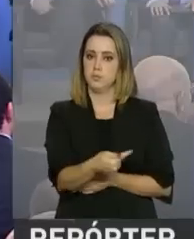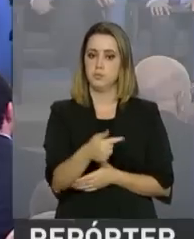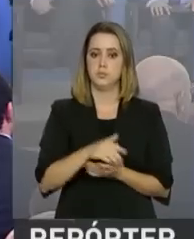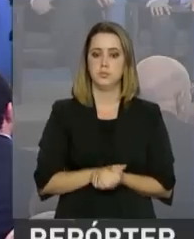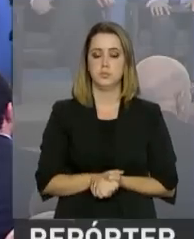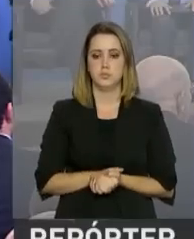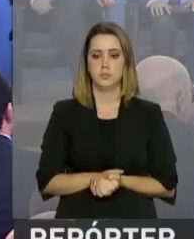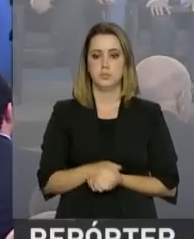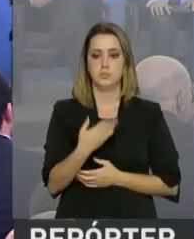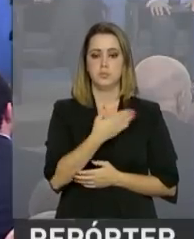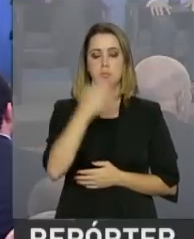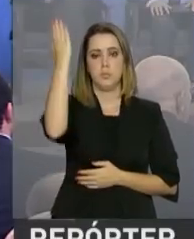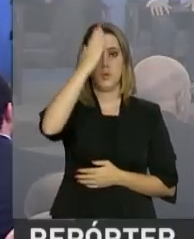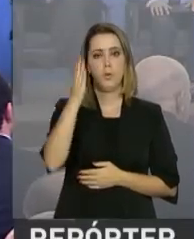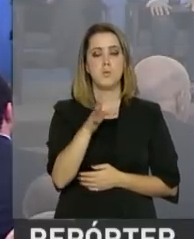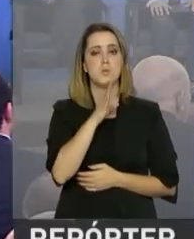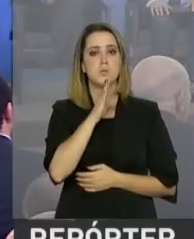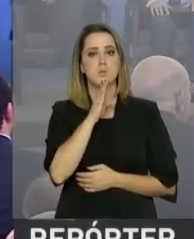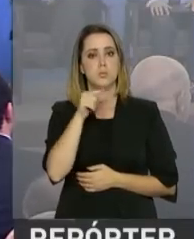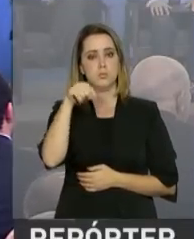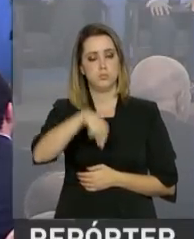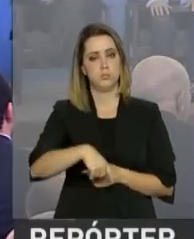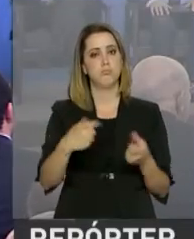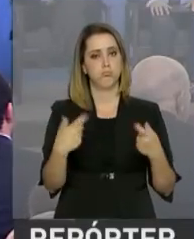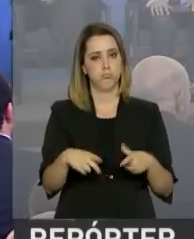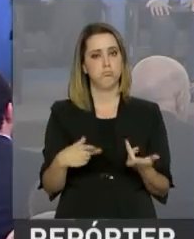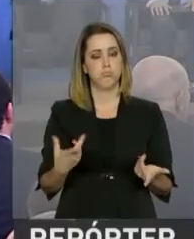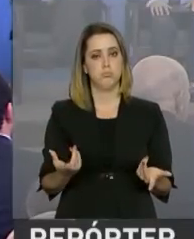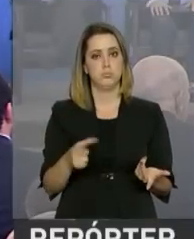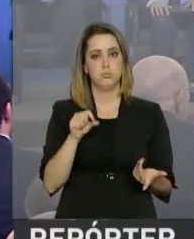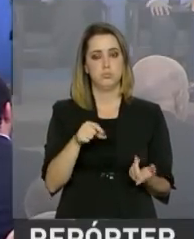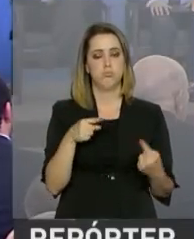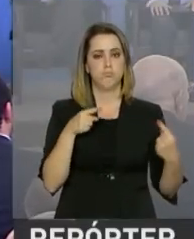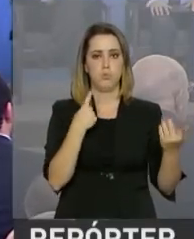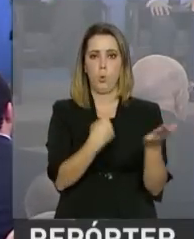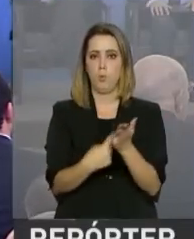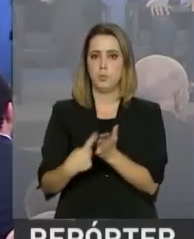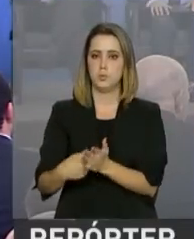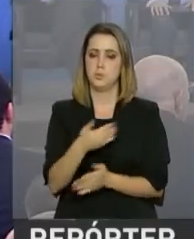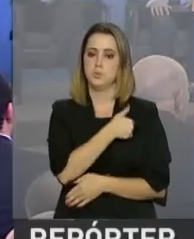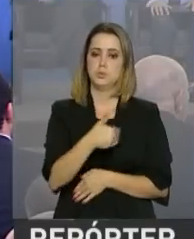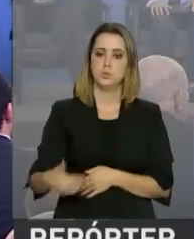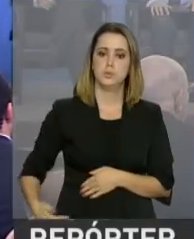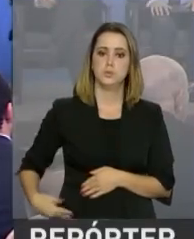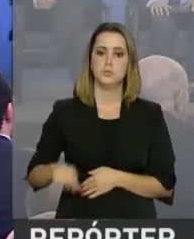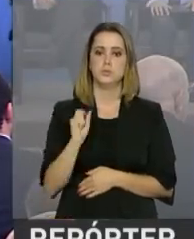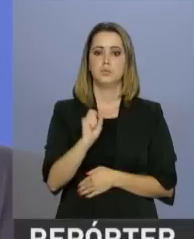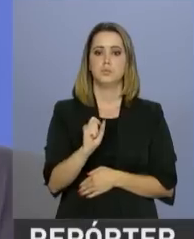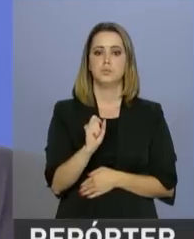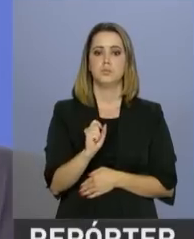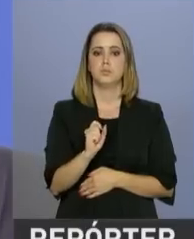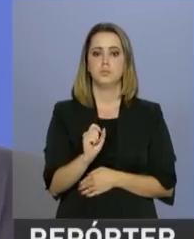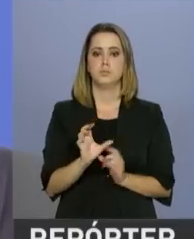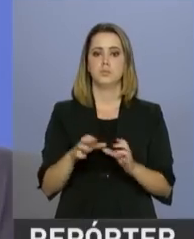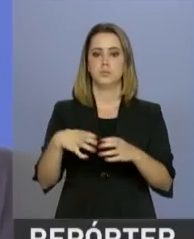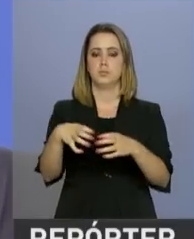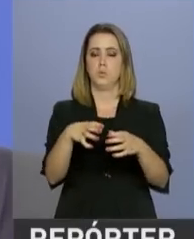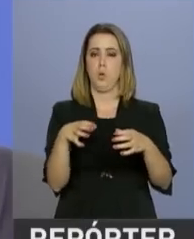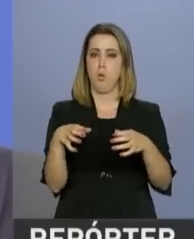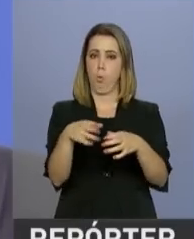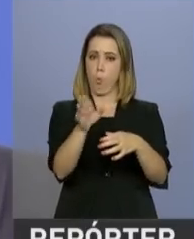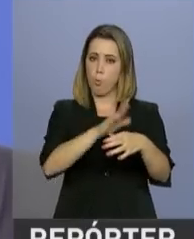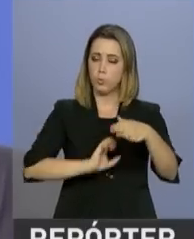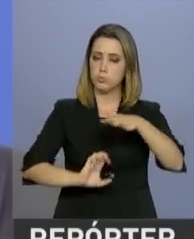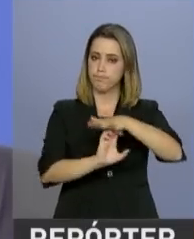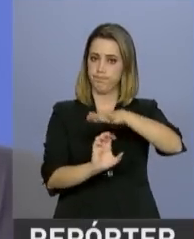O Brasil conhece um pacto que aqui é firmado entre governo e o setor da